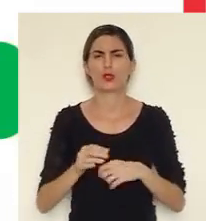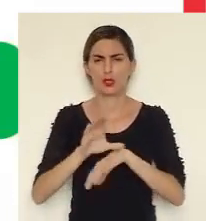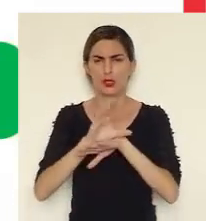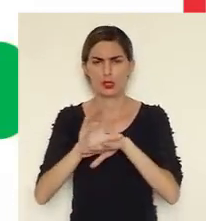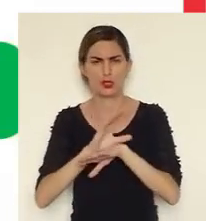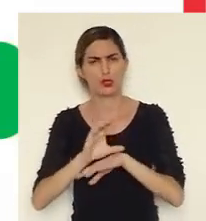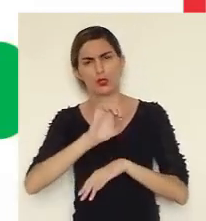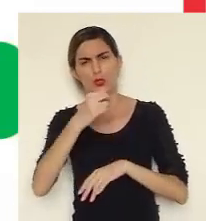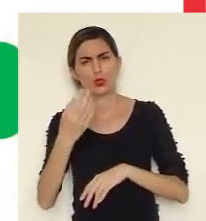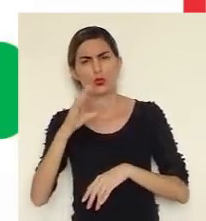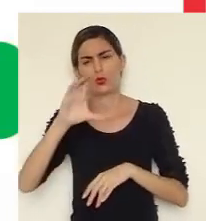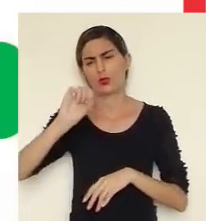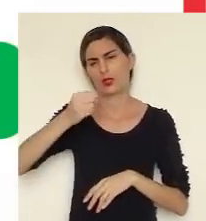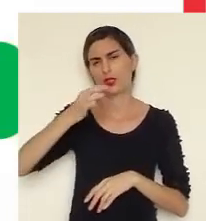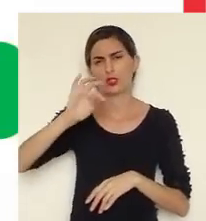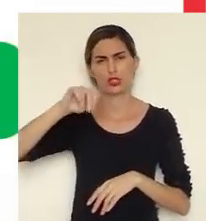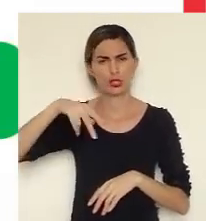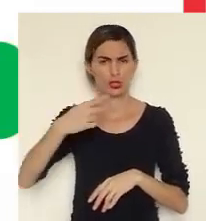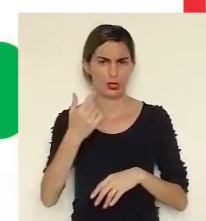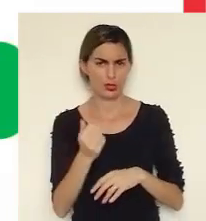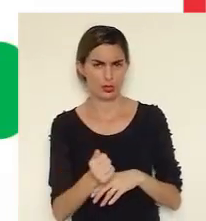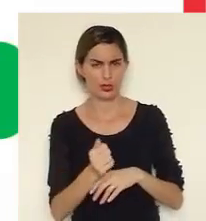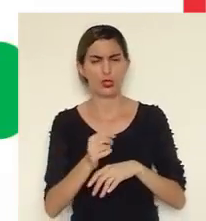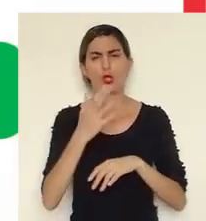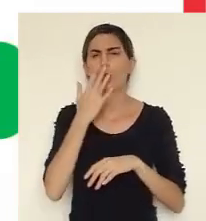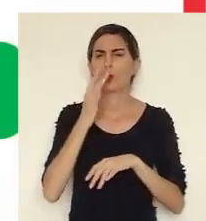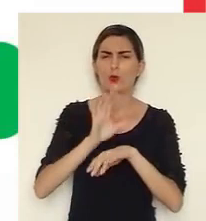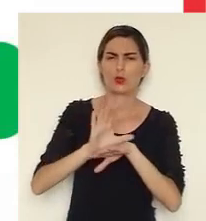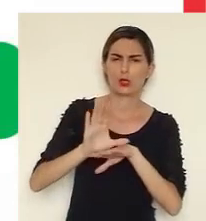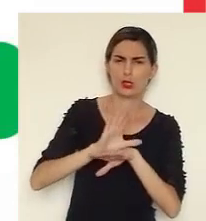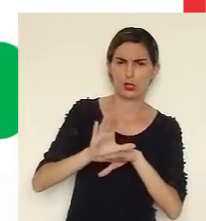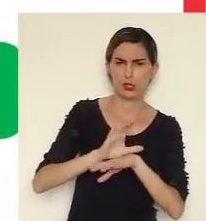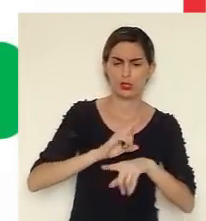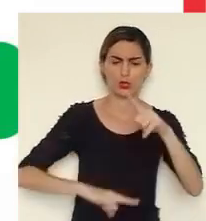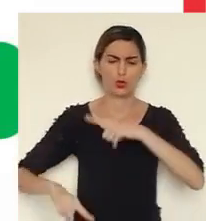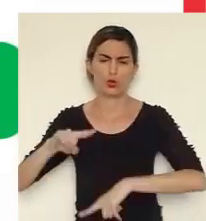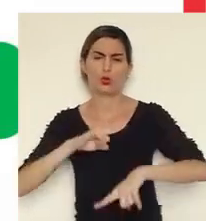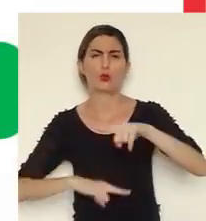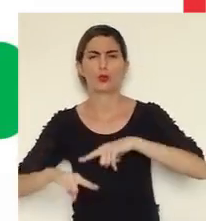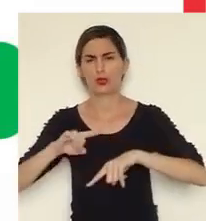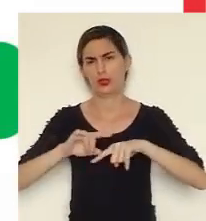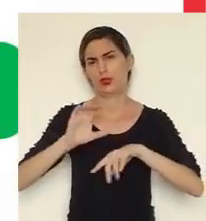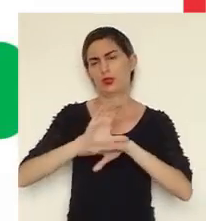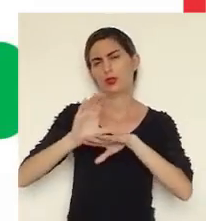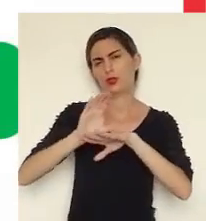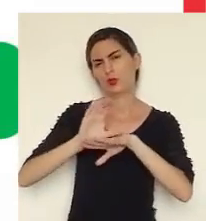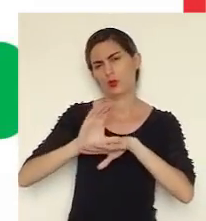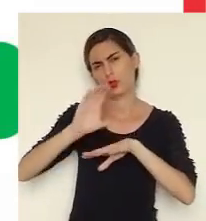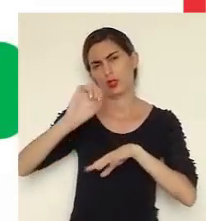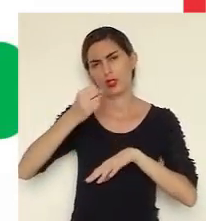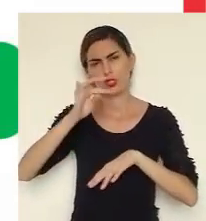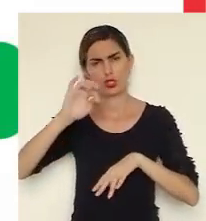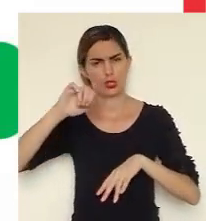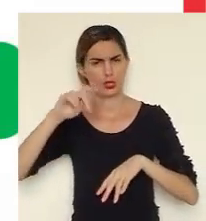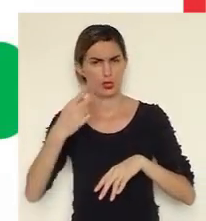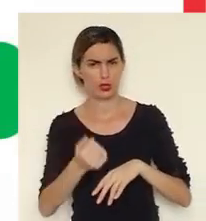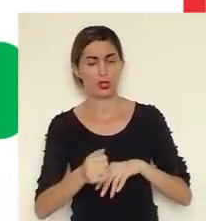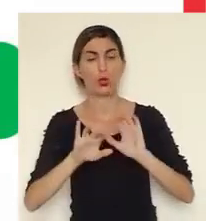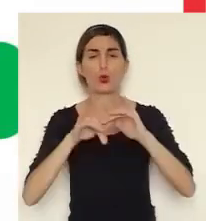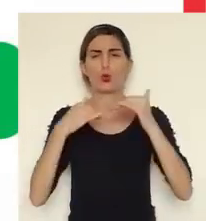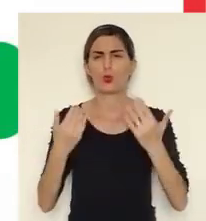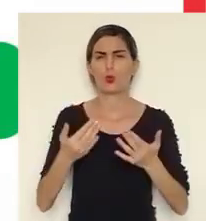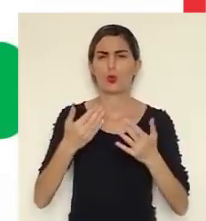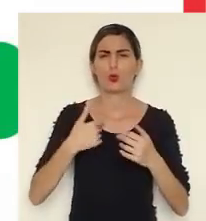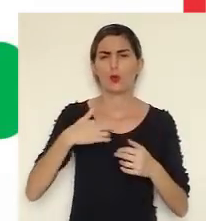manifestar-se como cinzenta ou como castanha. A cor cinzenta ela vai ser dominante sobre a cor castanha. E